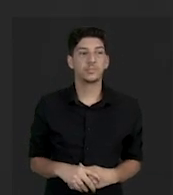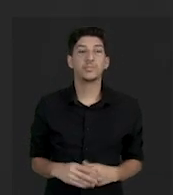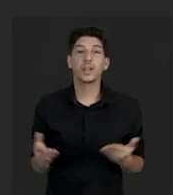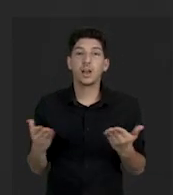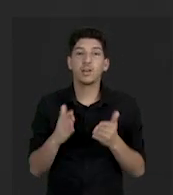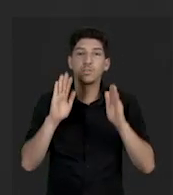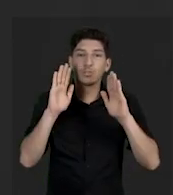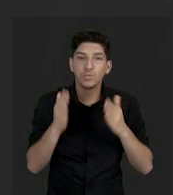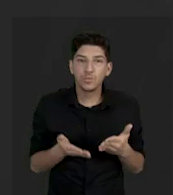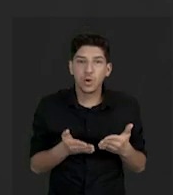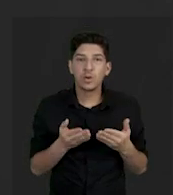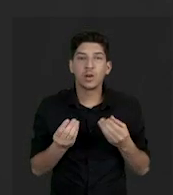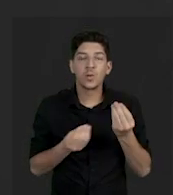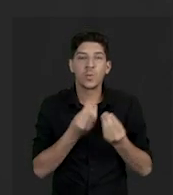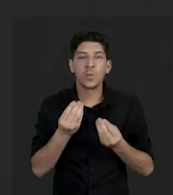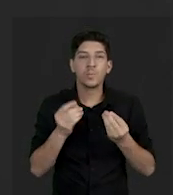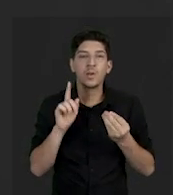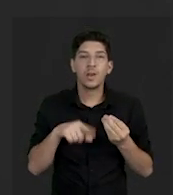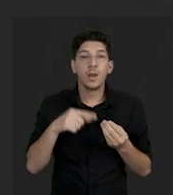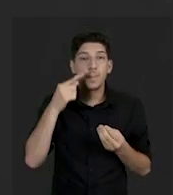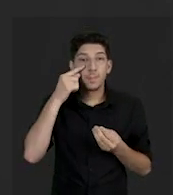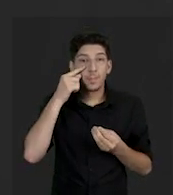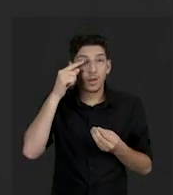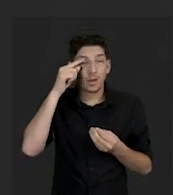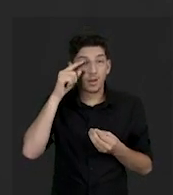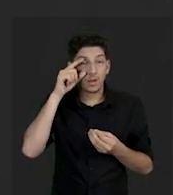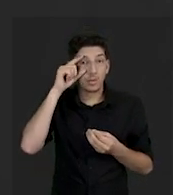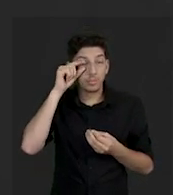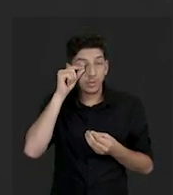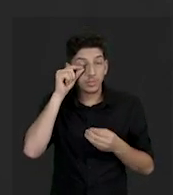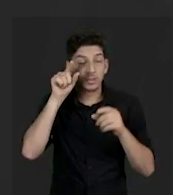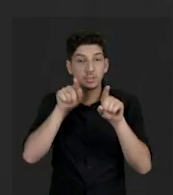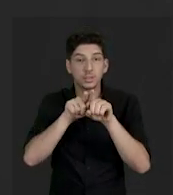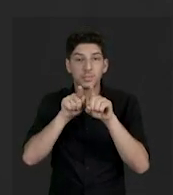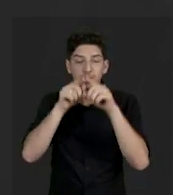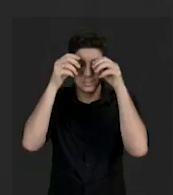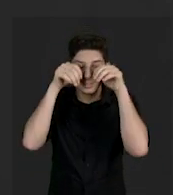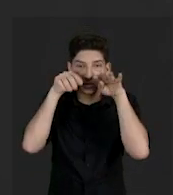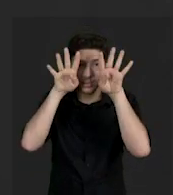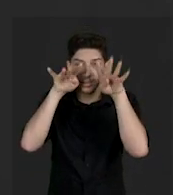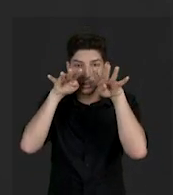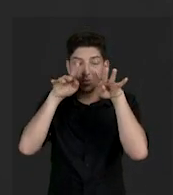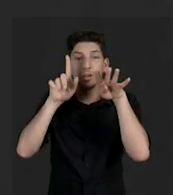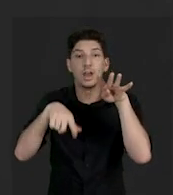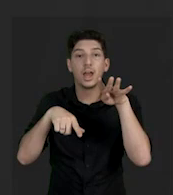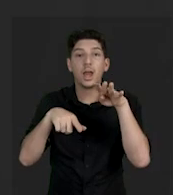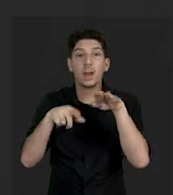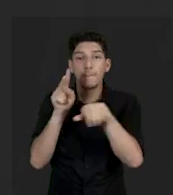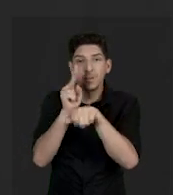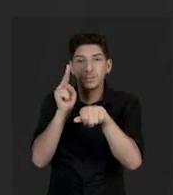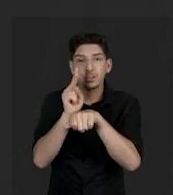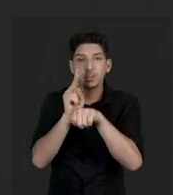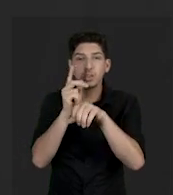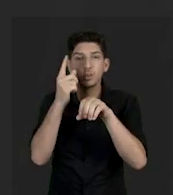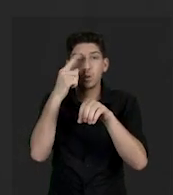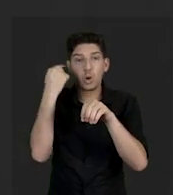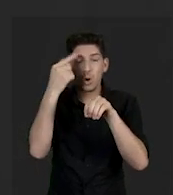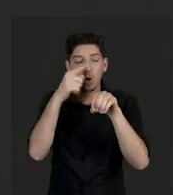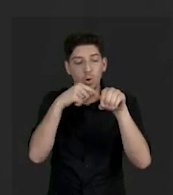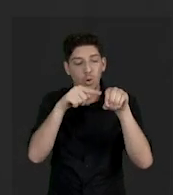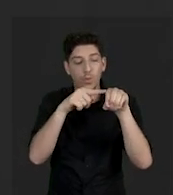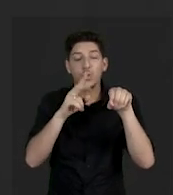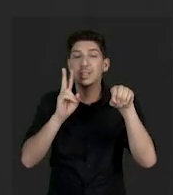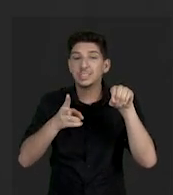focar na parte das pálpebras e dos cílios. A gente tem uma estrutura de proteção dos nossos olhos que o tempo todo está